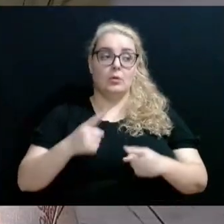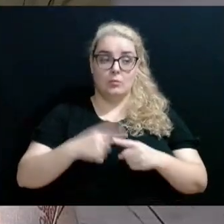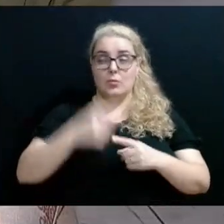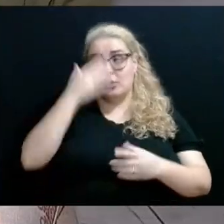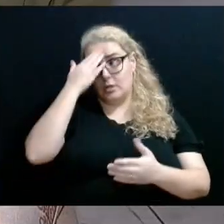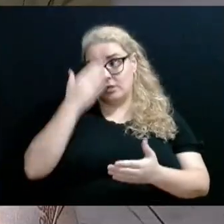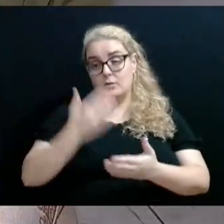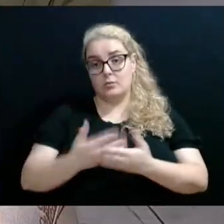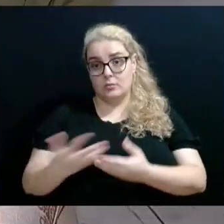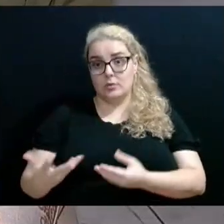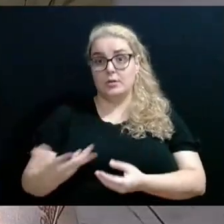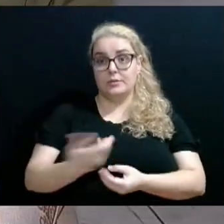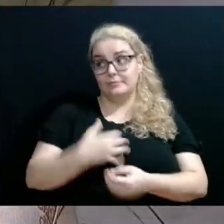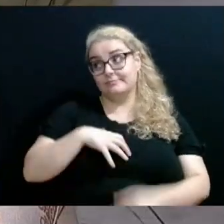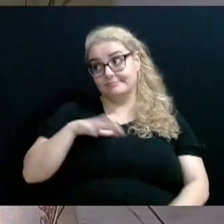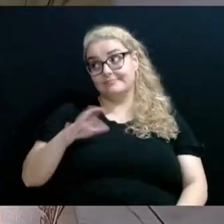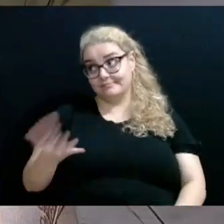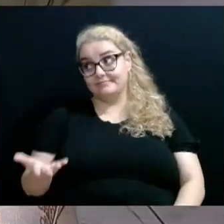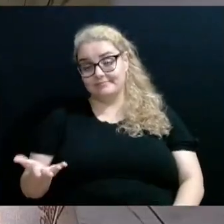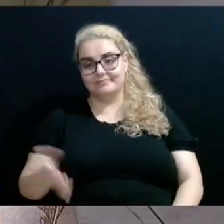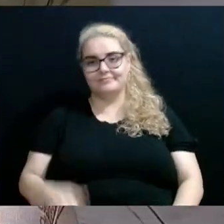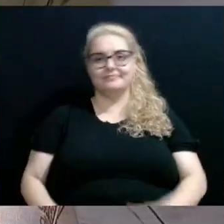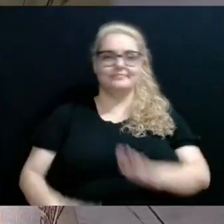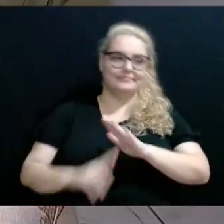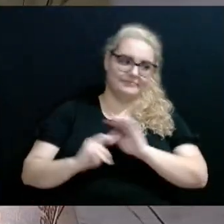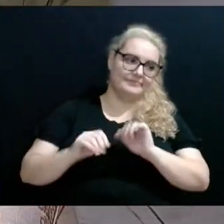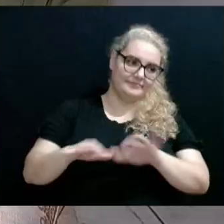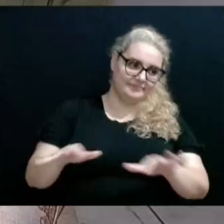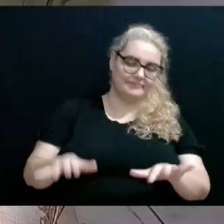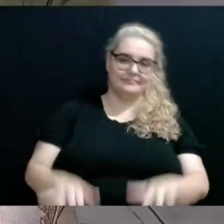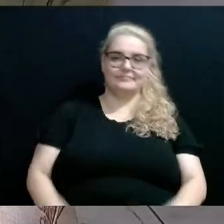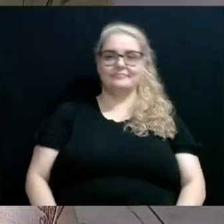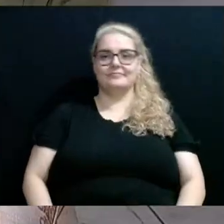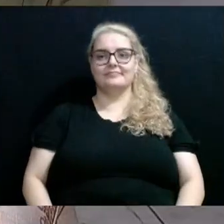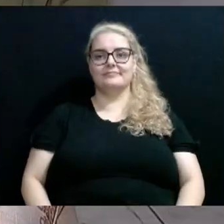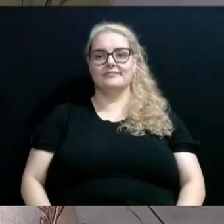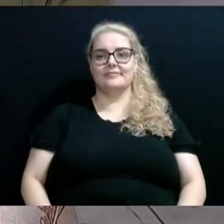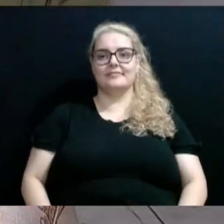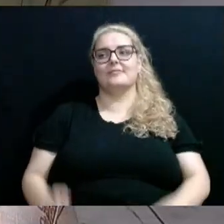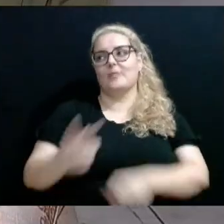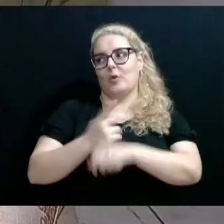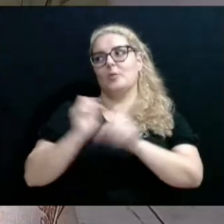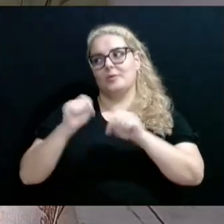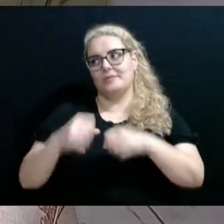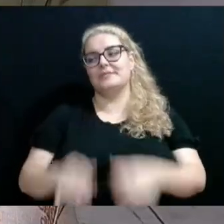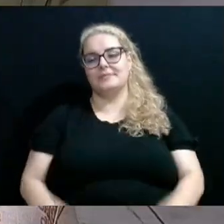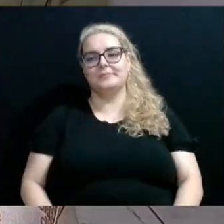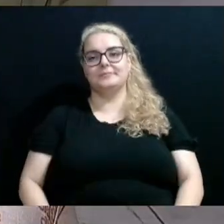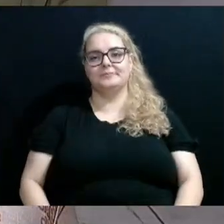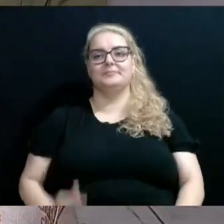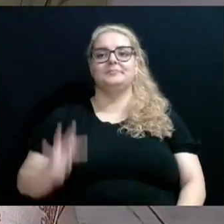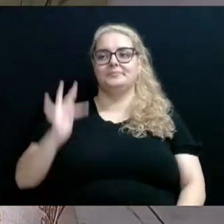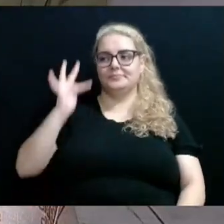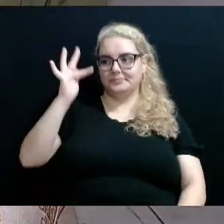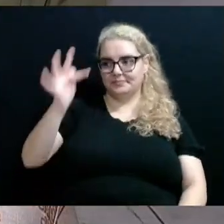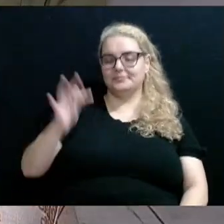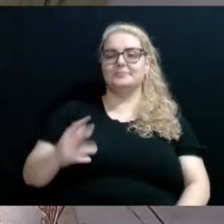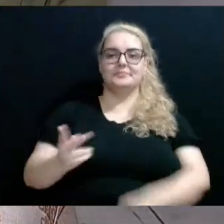artesanal é isso, né? Feira. E eu procuro, sim. Eu procuro futuramente